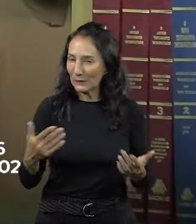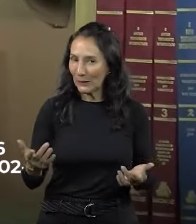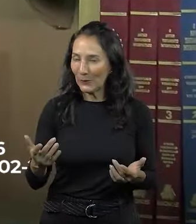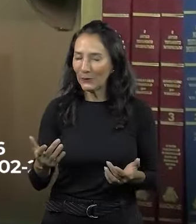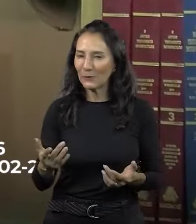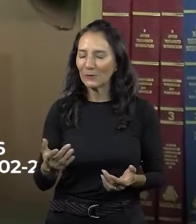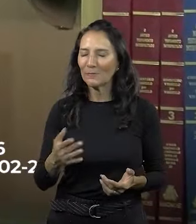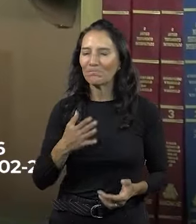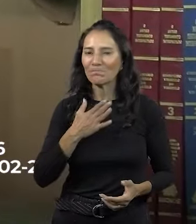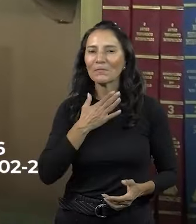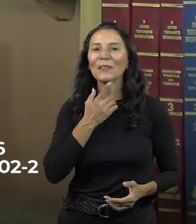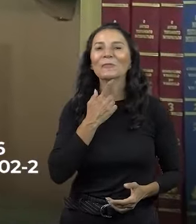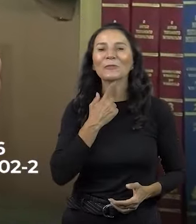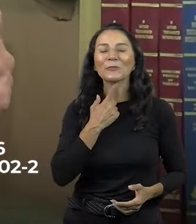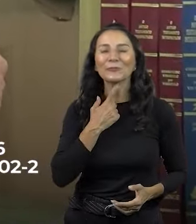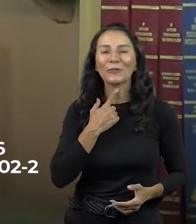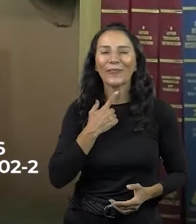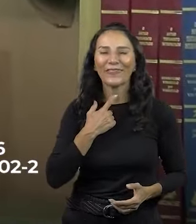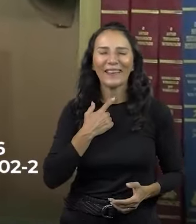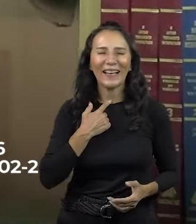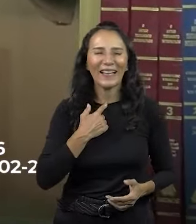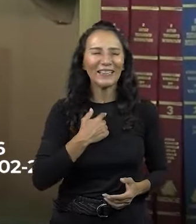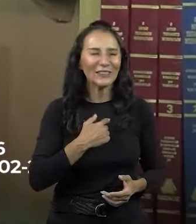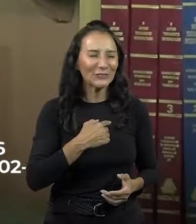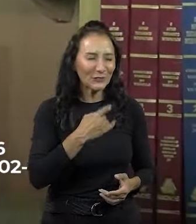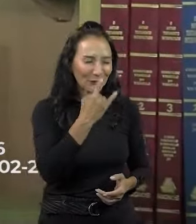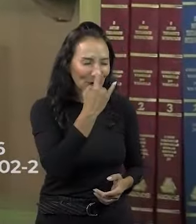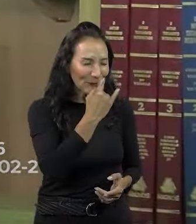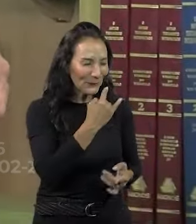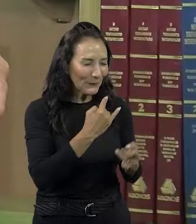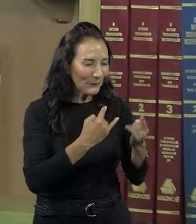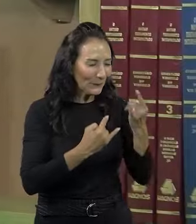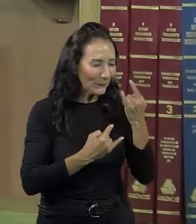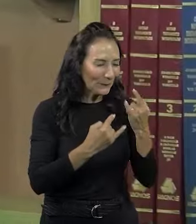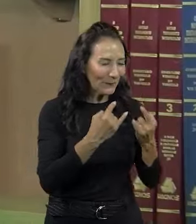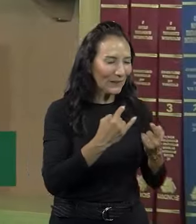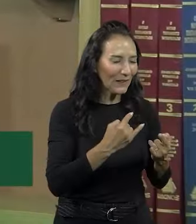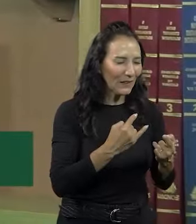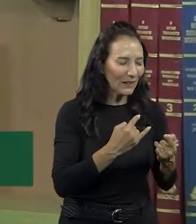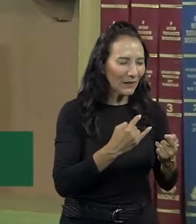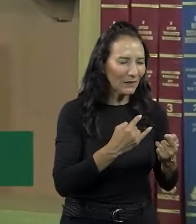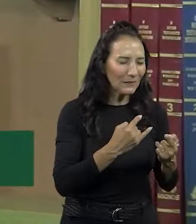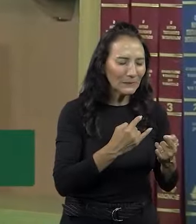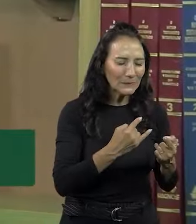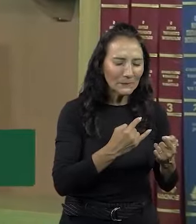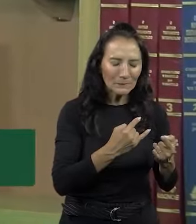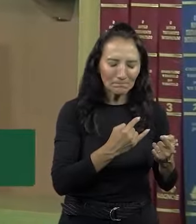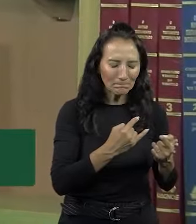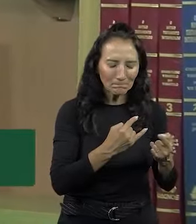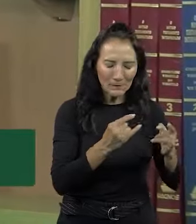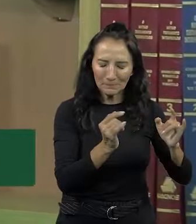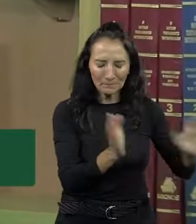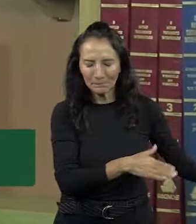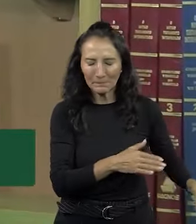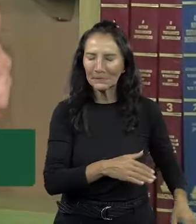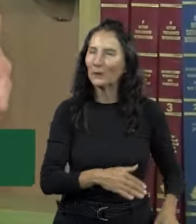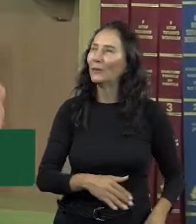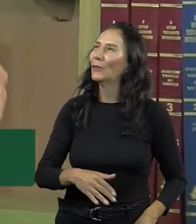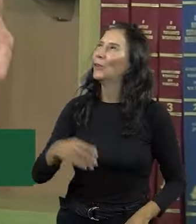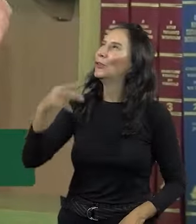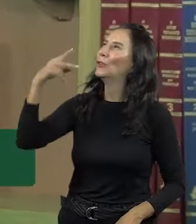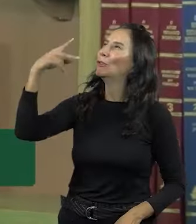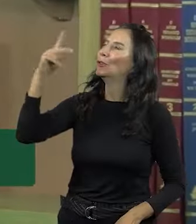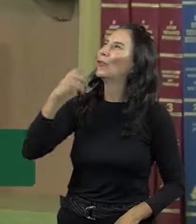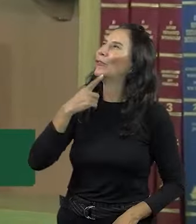a minha vontade o meu desejo e coloco e submeto à vontade de Deus para que eu